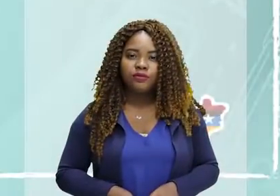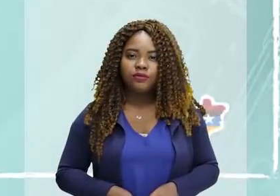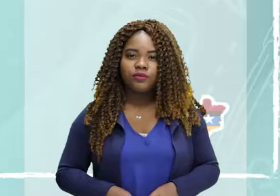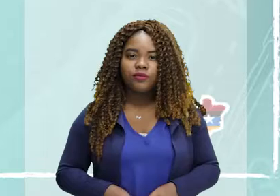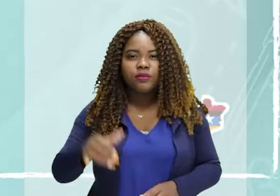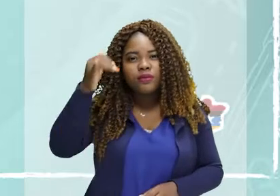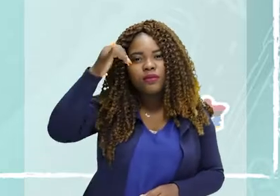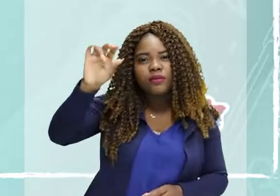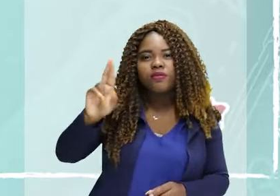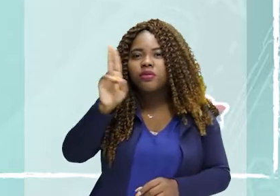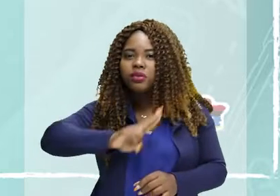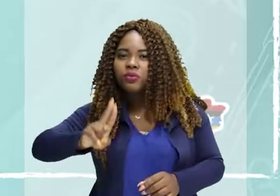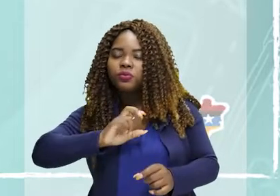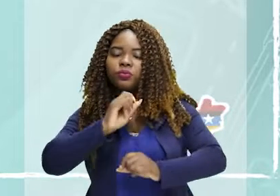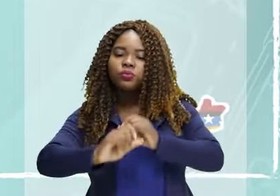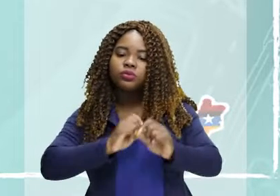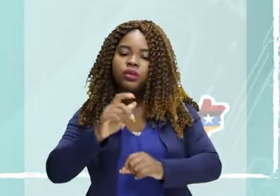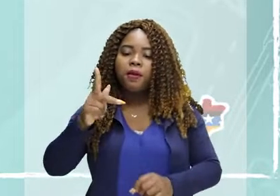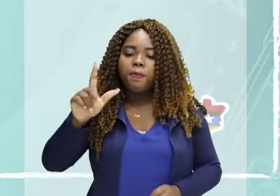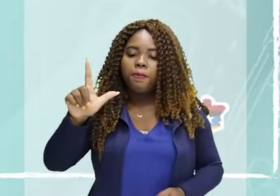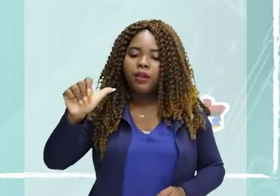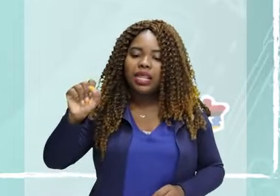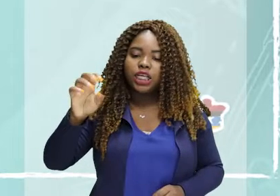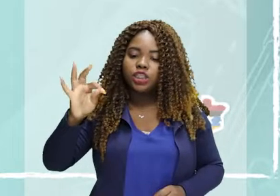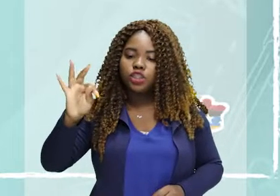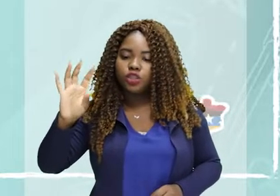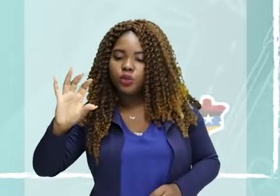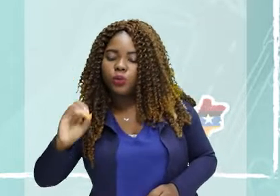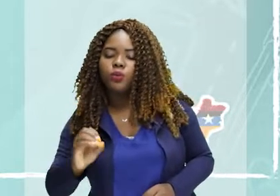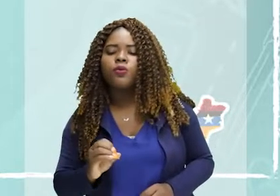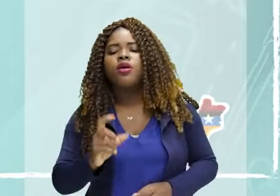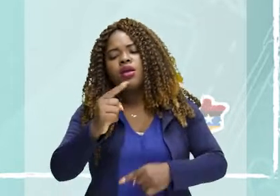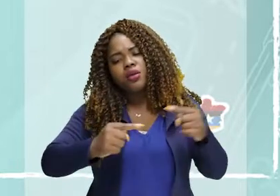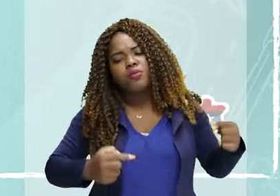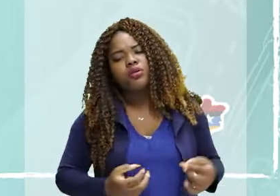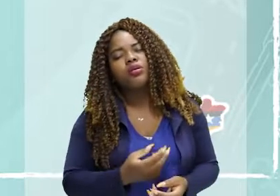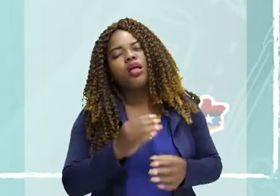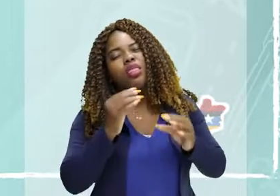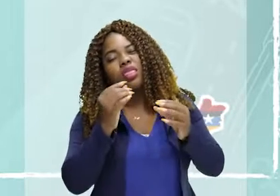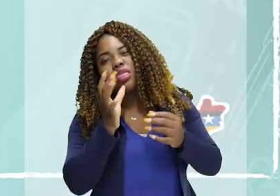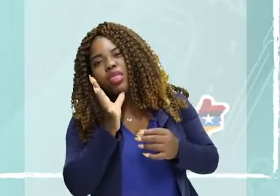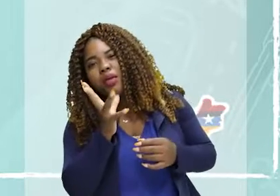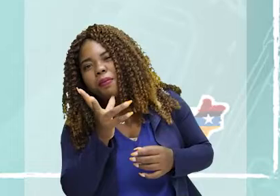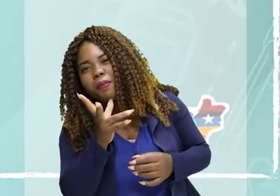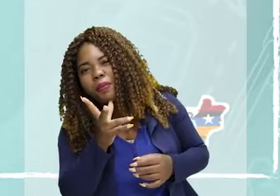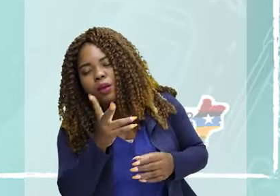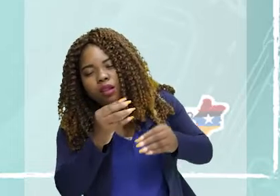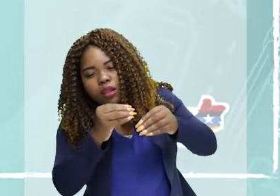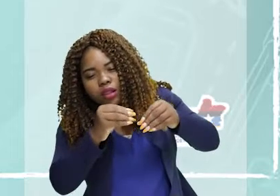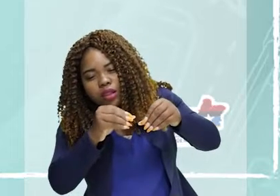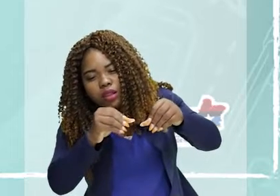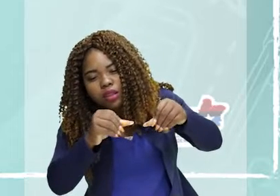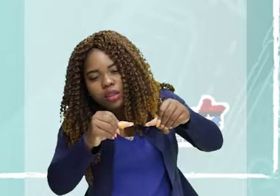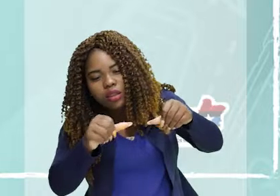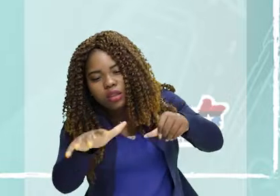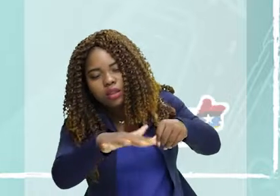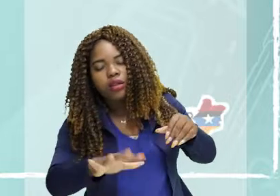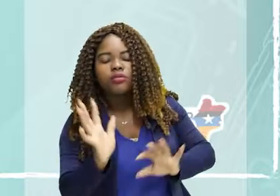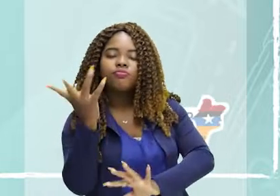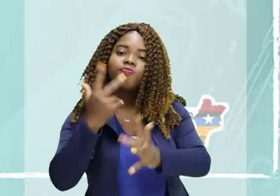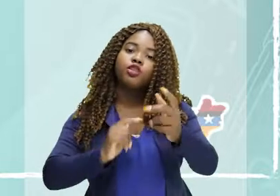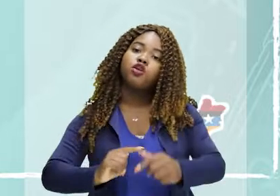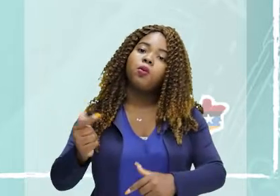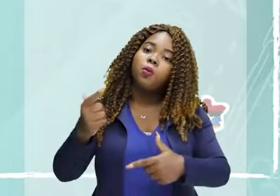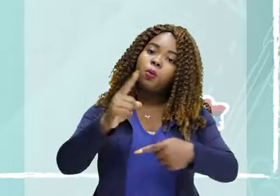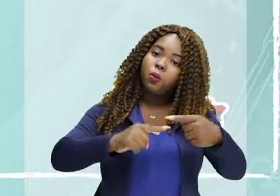Evitando o uso de artigos feitos com plástico, que é um material que demora muito tempo para se decompor no meio ambiente, certo? E outros materiais que